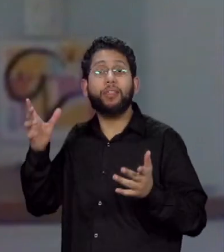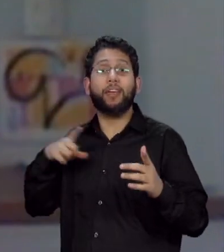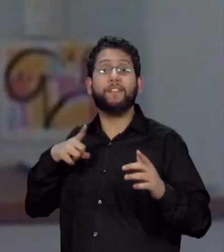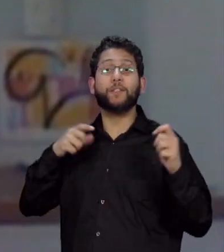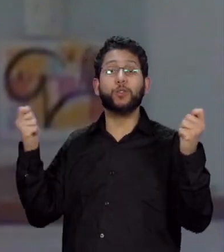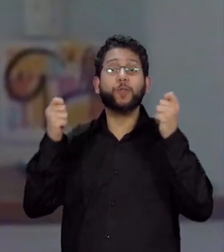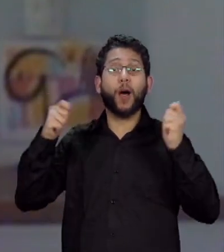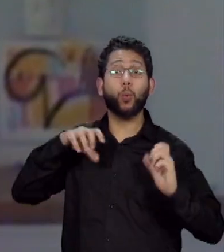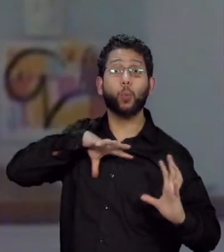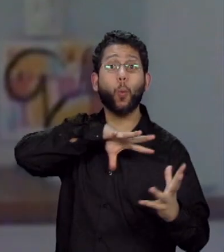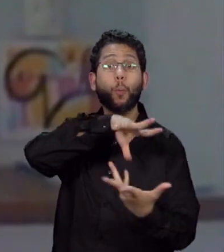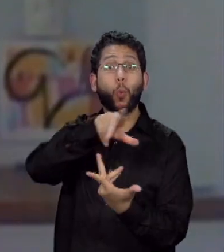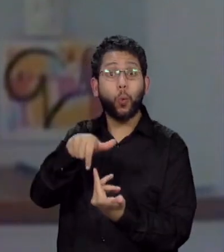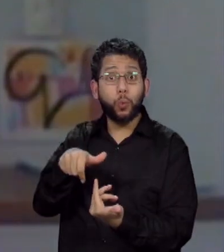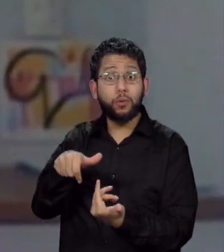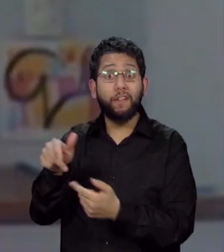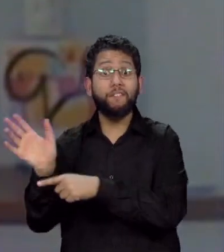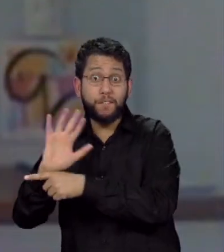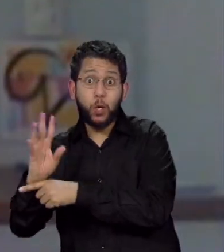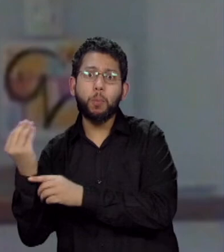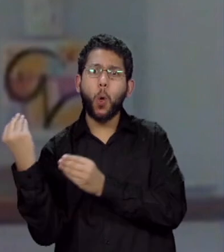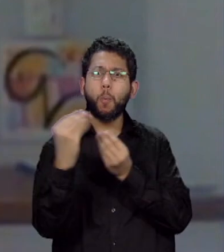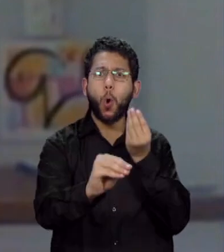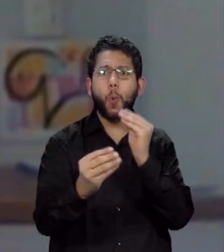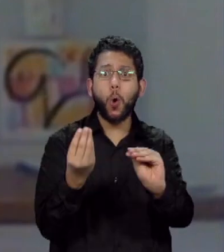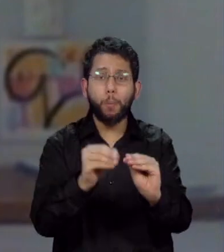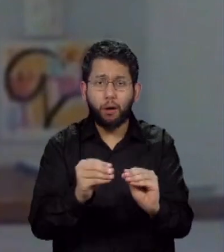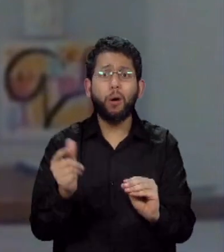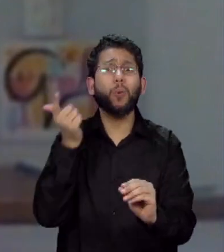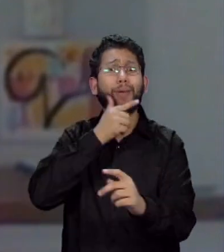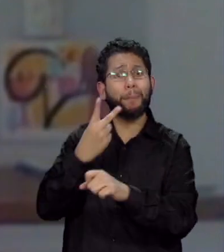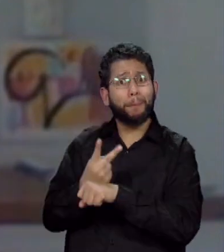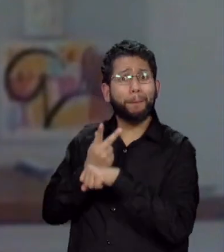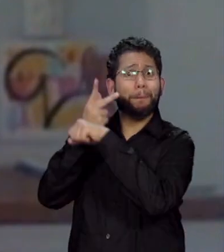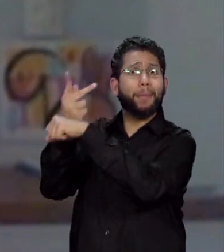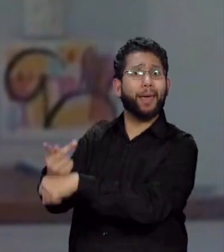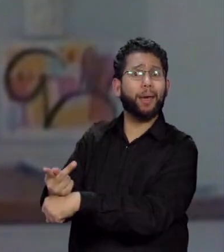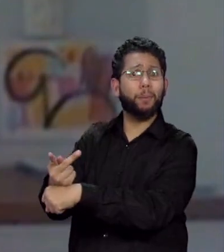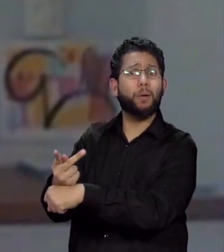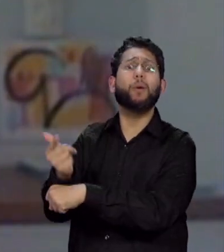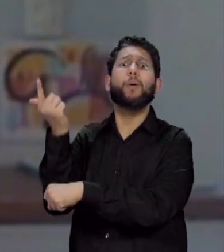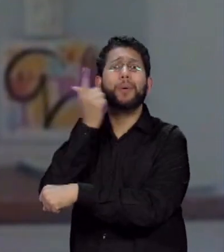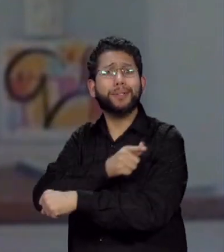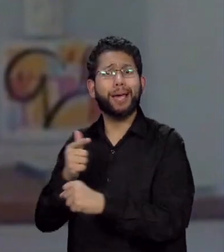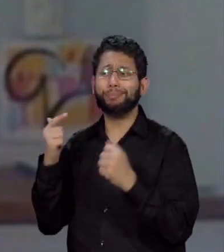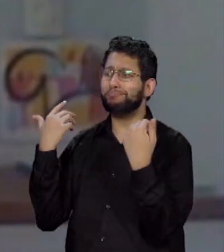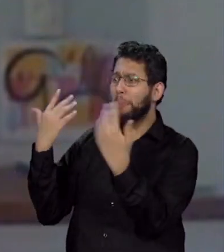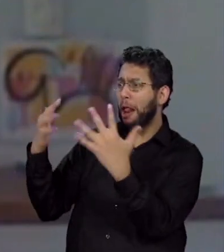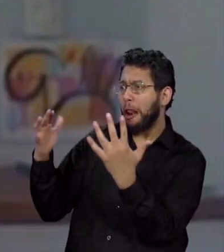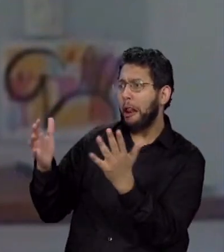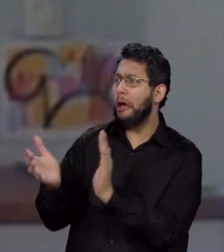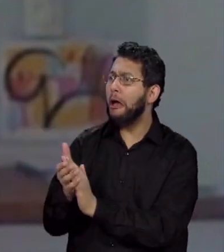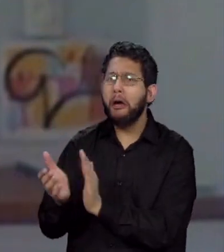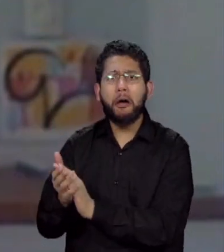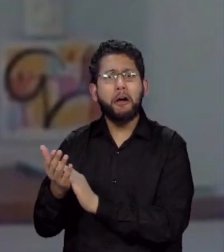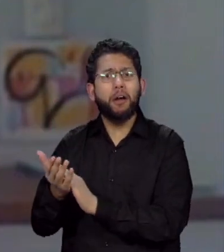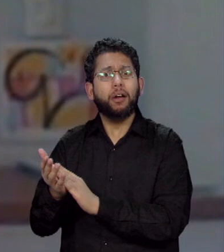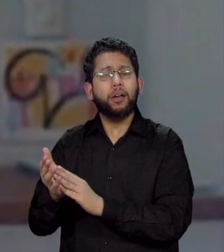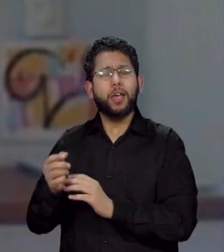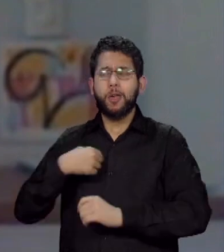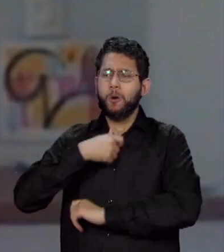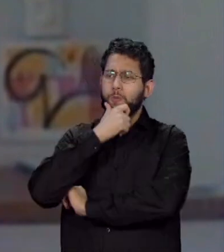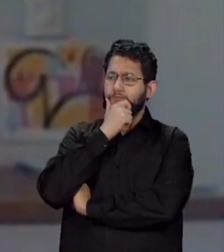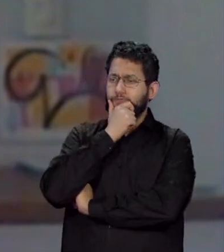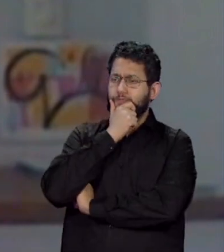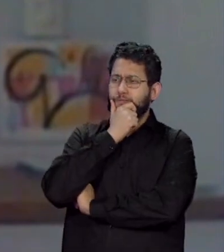festivais internacionais, com que consigam ser premiados. E naquela época, eu tomei esse como